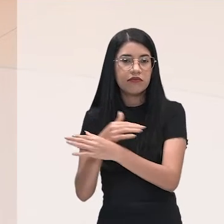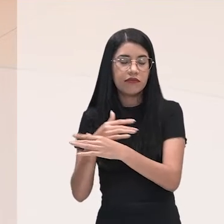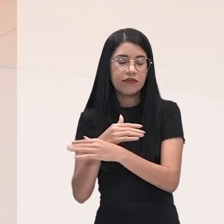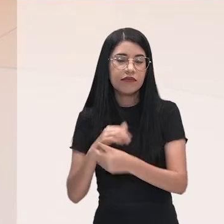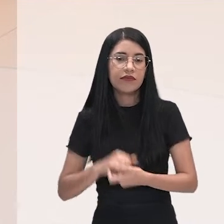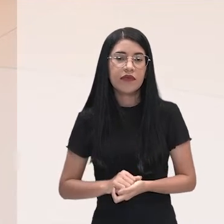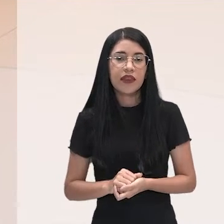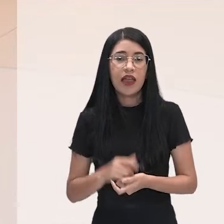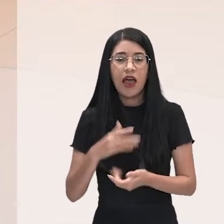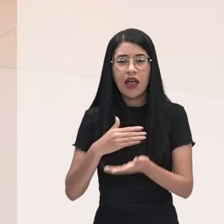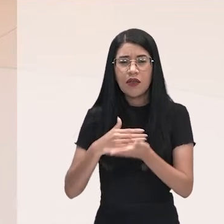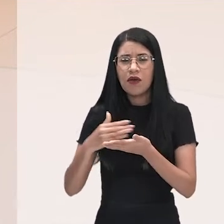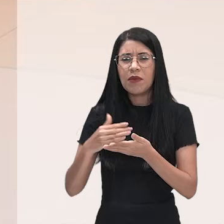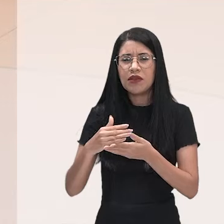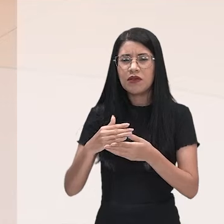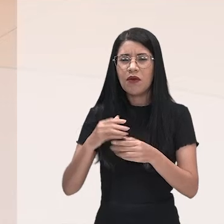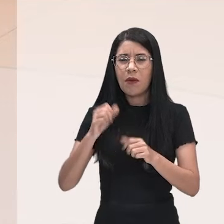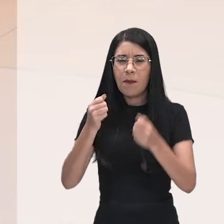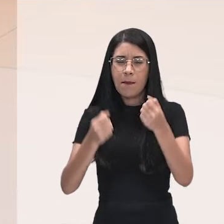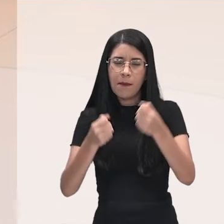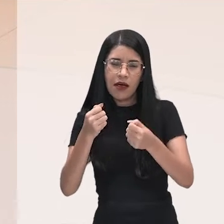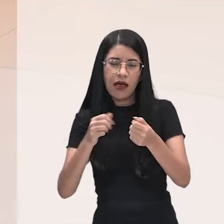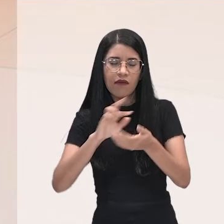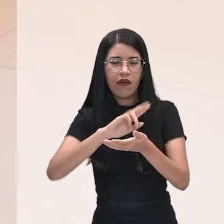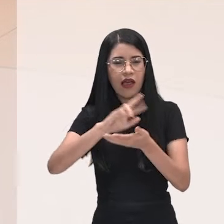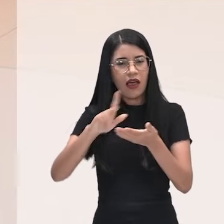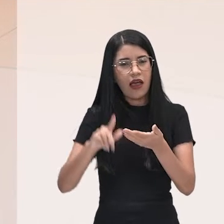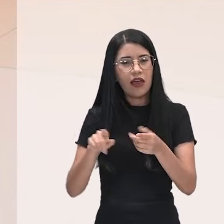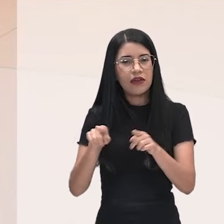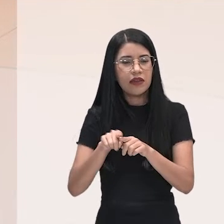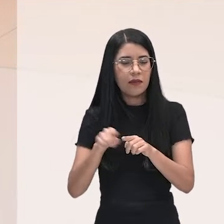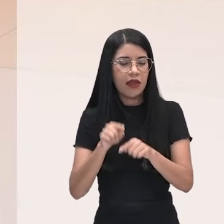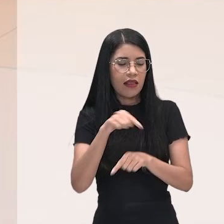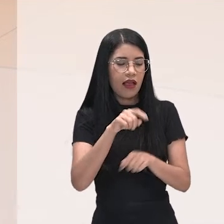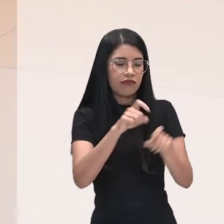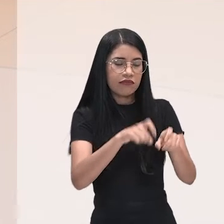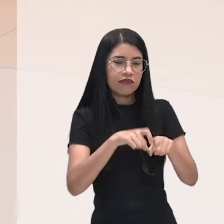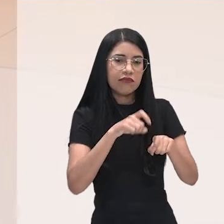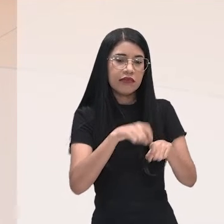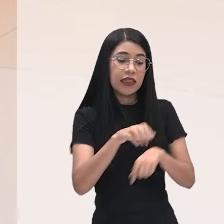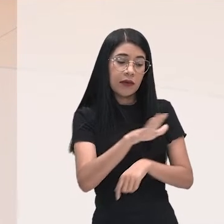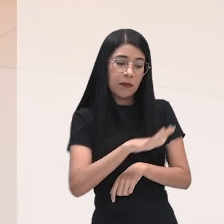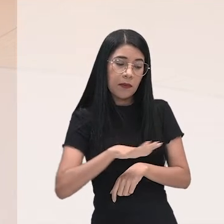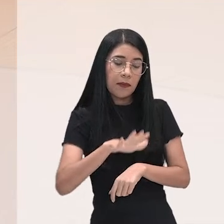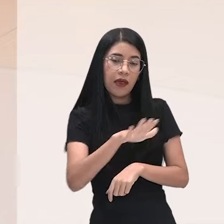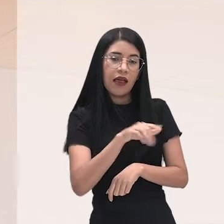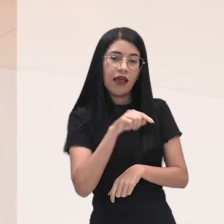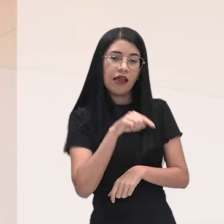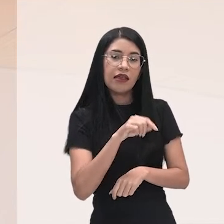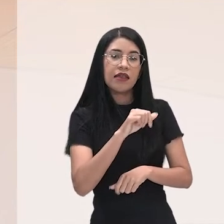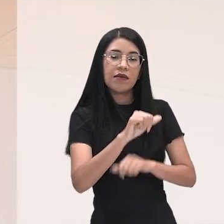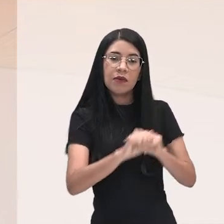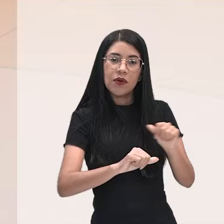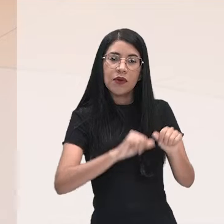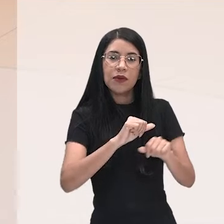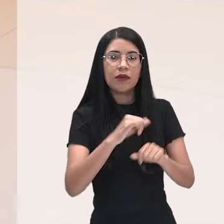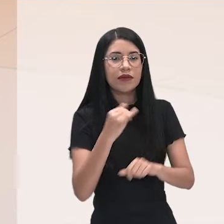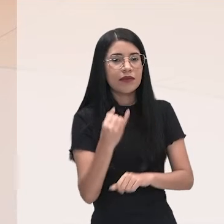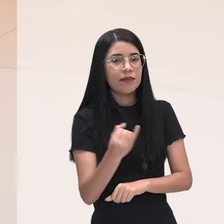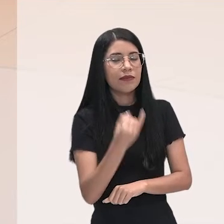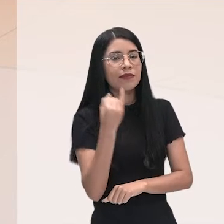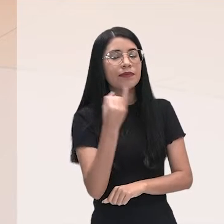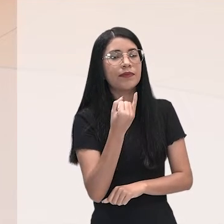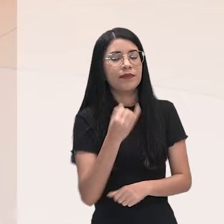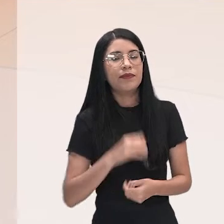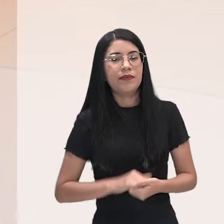geográfico está em constante processo de mudança, tá? É da natureza do processo. Mudam as relações estabelecidas entre